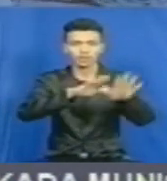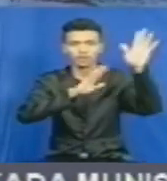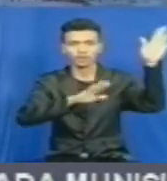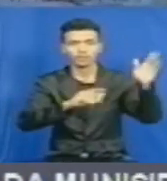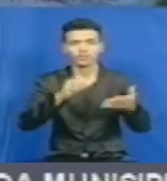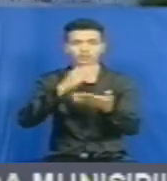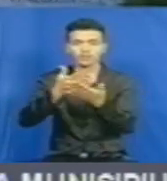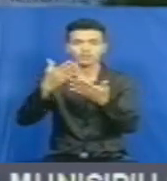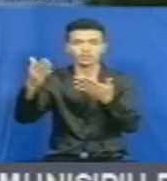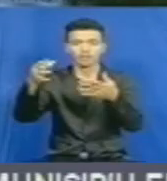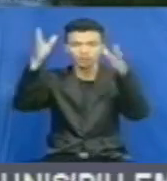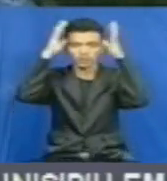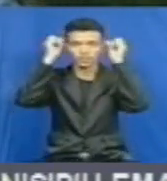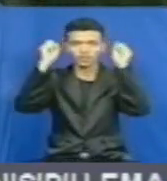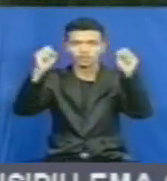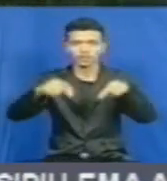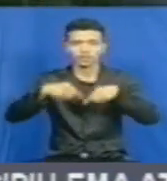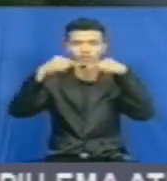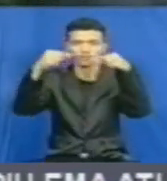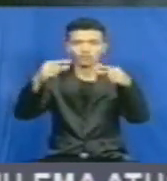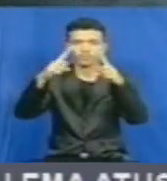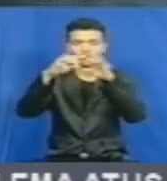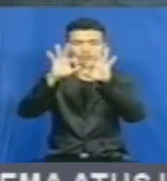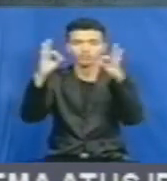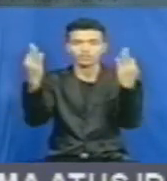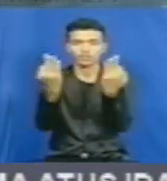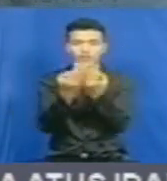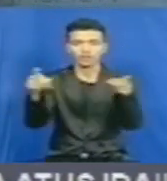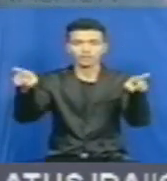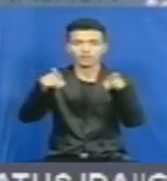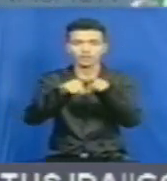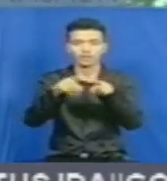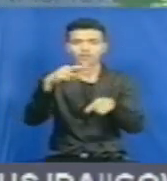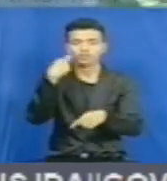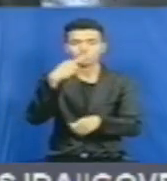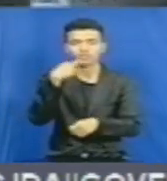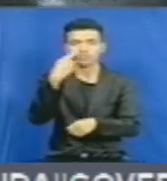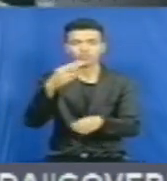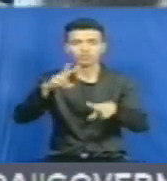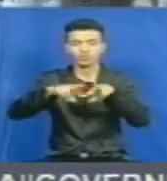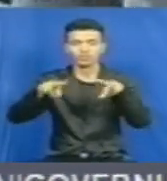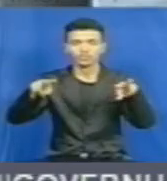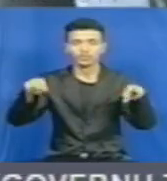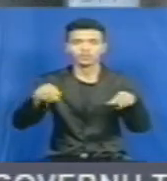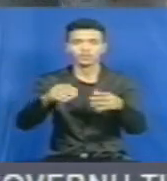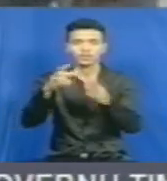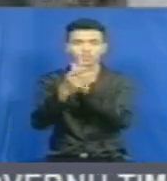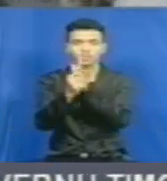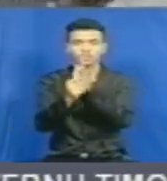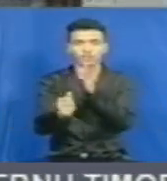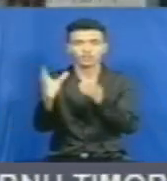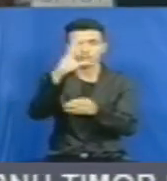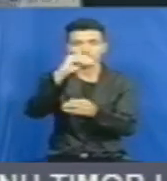Necessidade basica nebe presidencia republica apoi ba familia hirak ne, makanesan fos, super mi, mina sonan